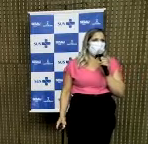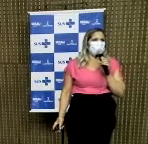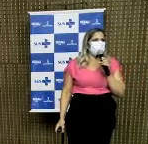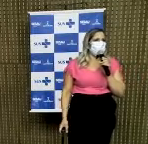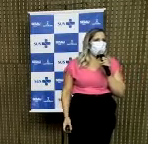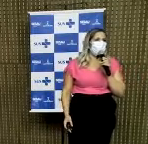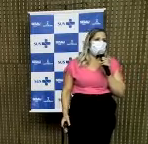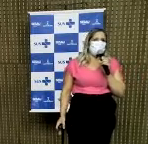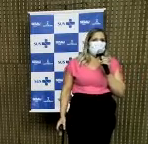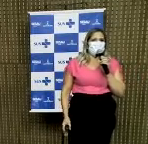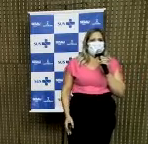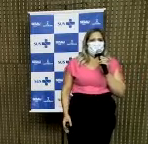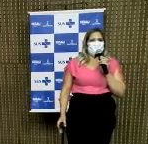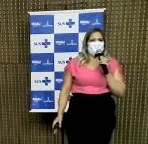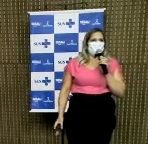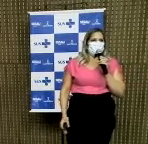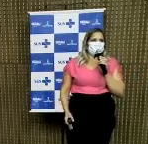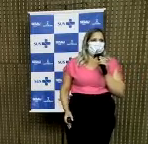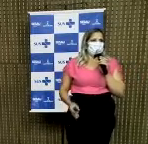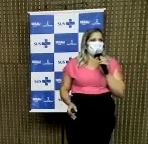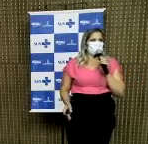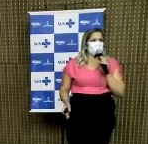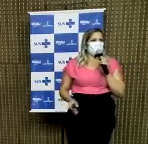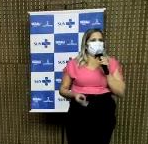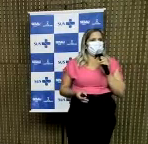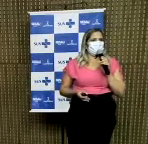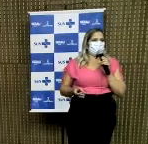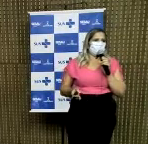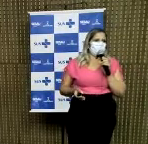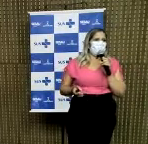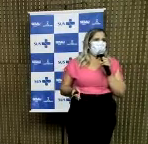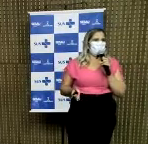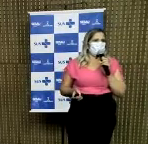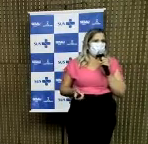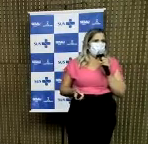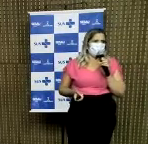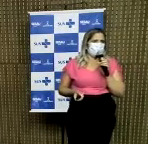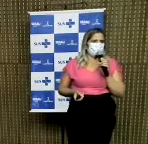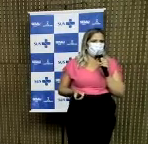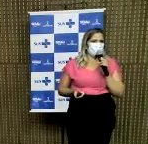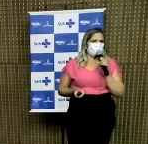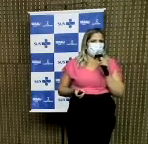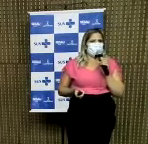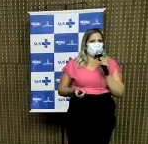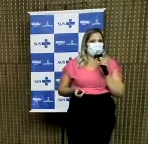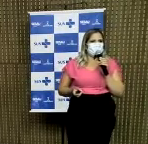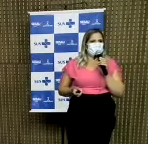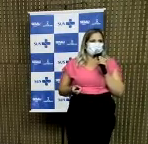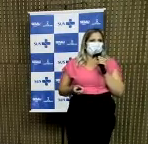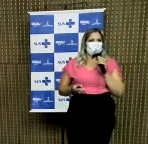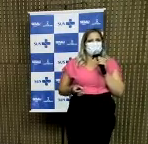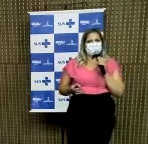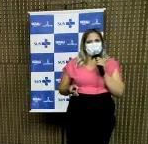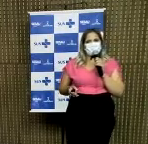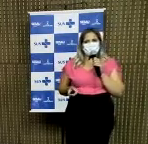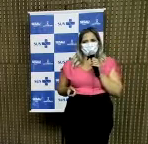técnicas, resolução, todas essas mudanças que a gente teve de 2020 e 2021. Então, as reuniões